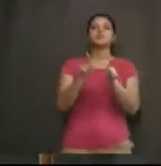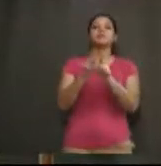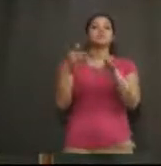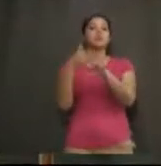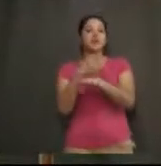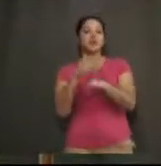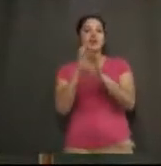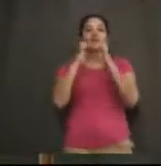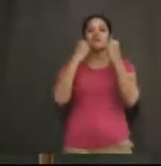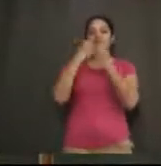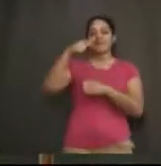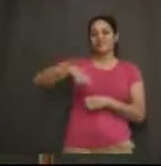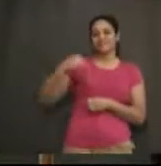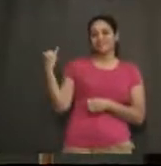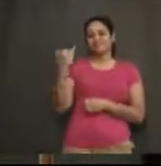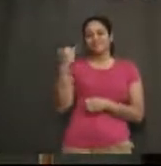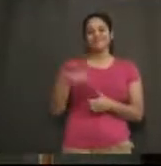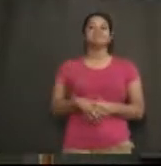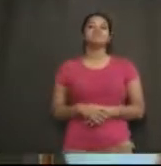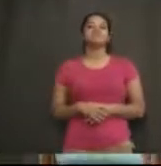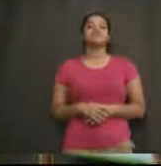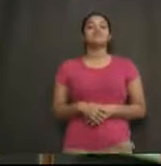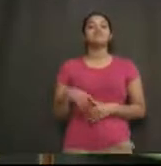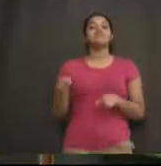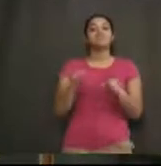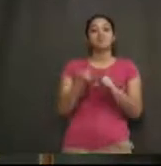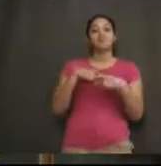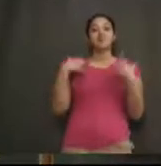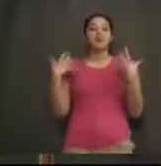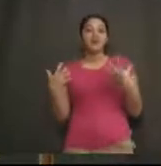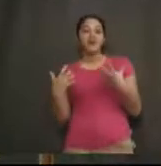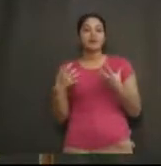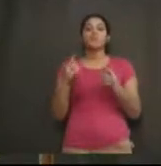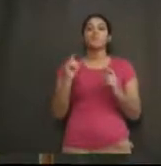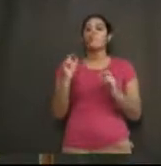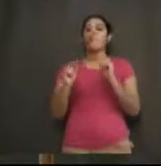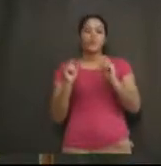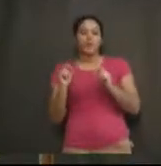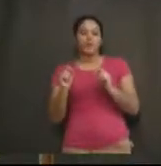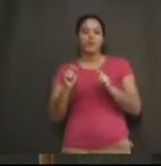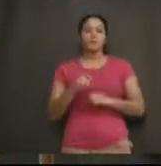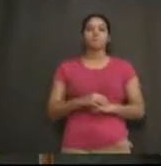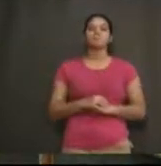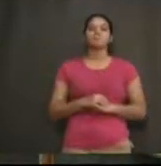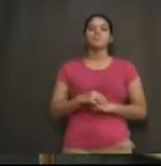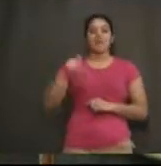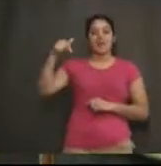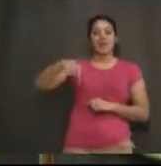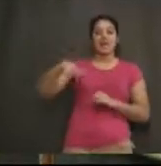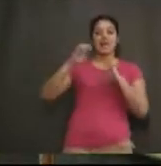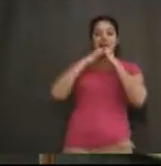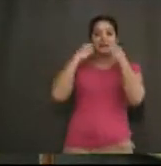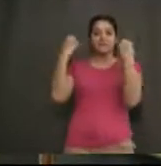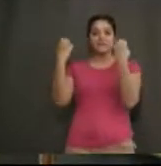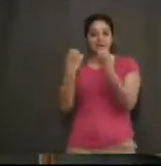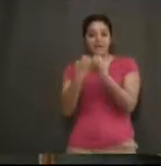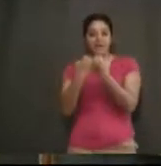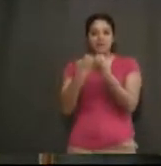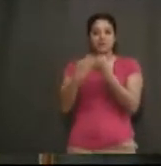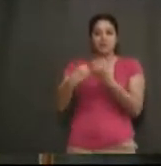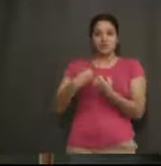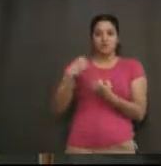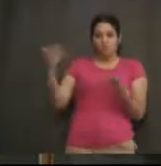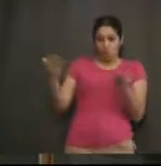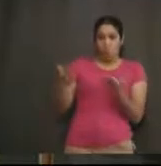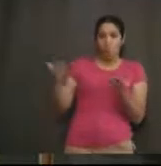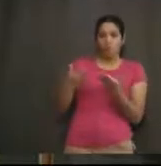evento como esse. Gostaria de desejar também que, além do evento que está ocorrendo na nossa universidade,